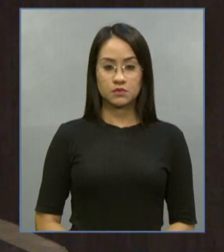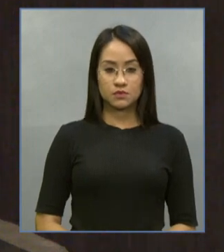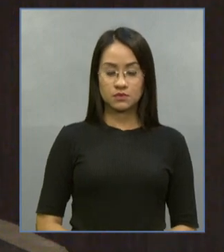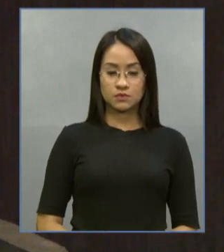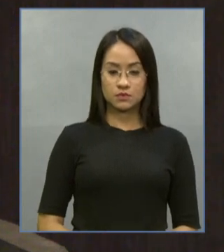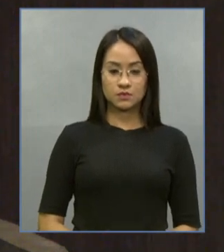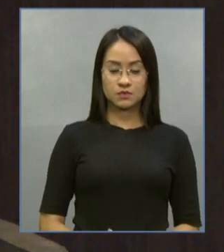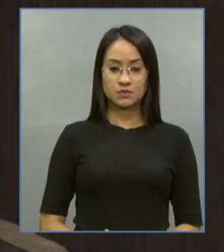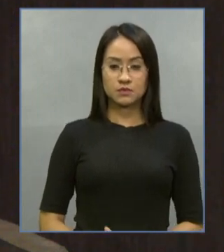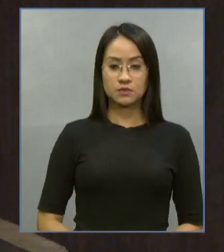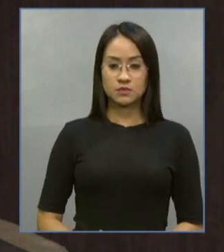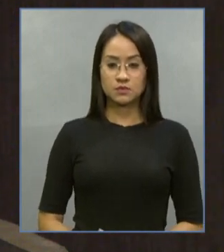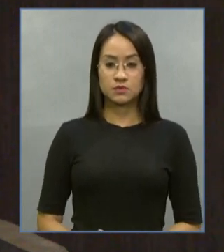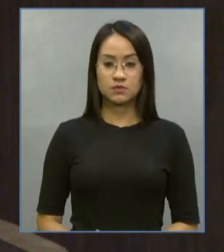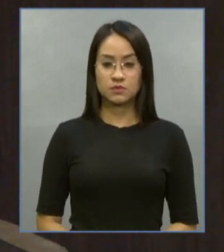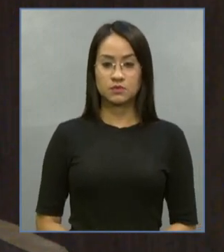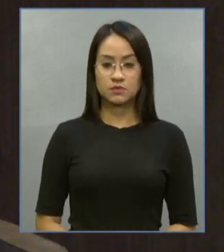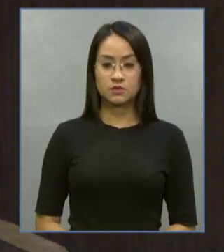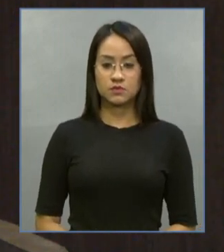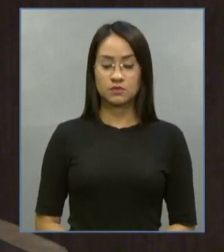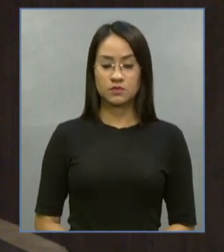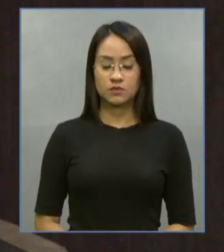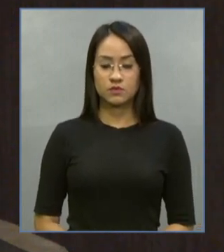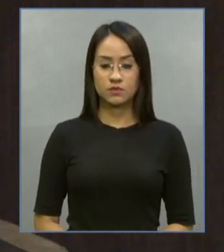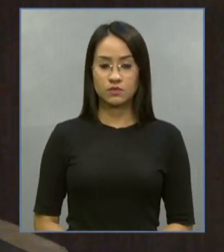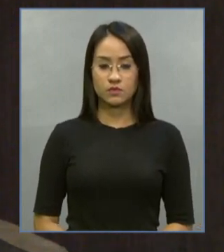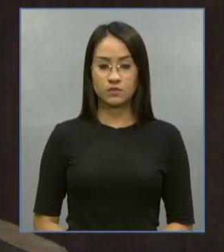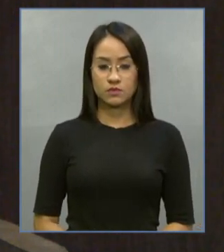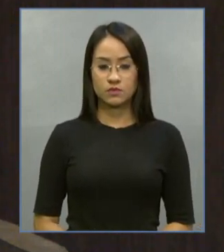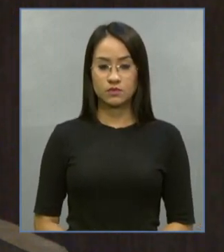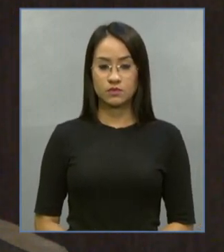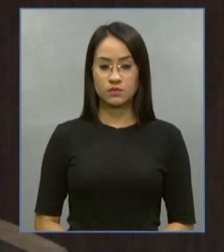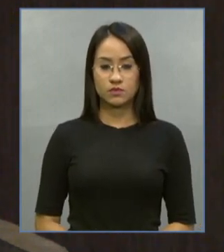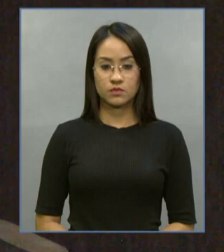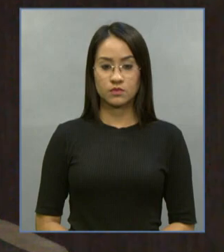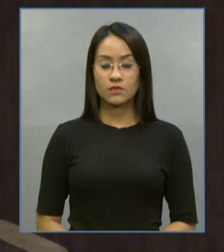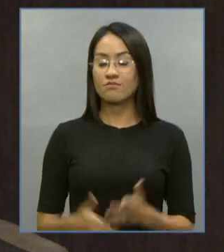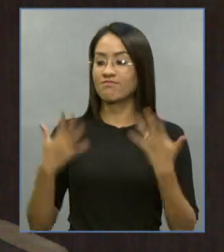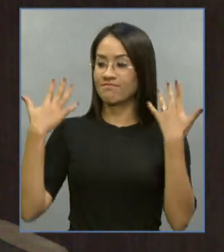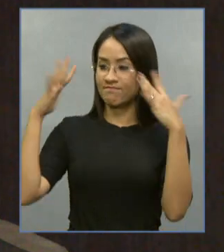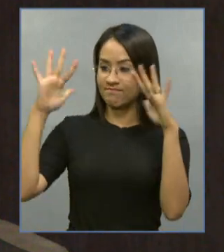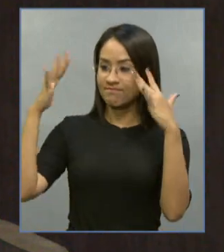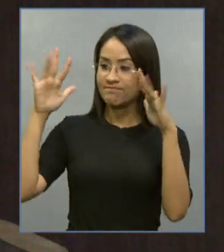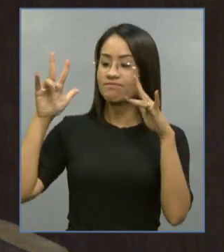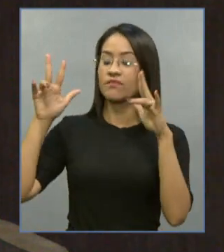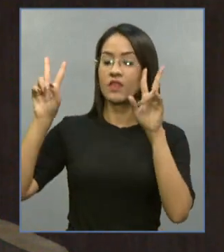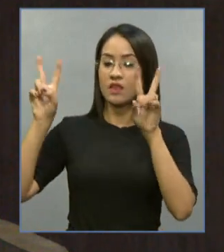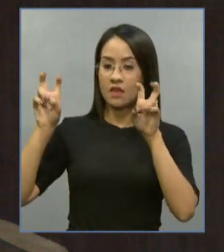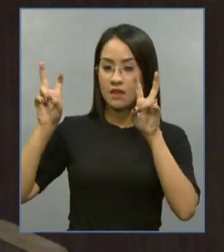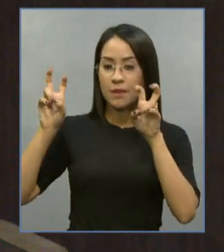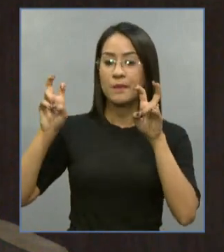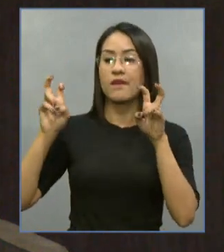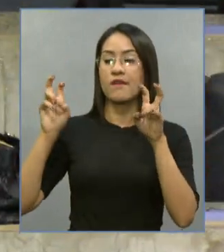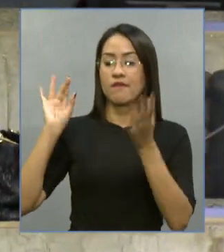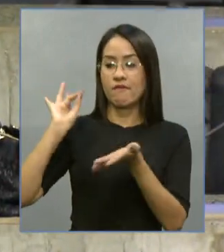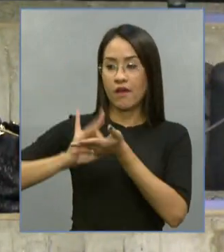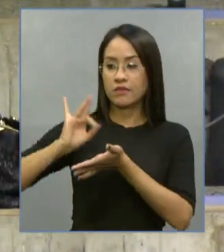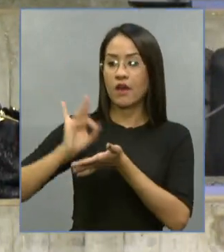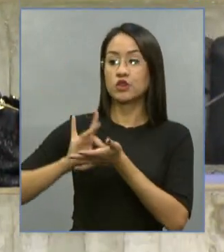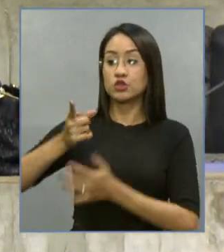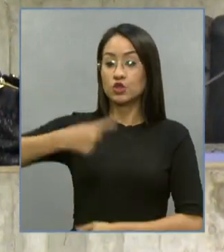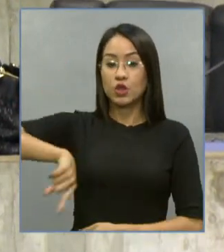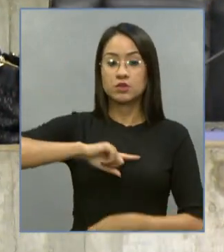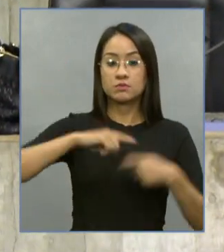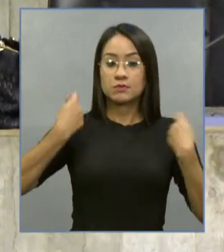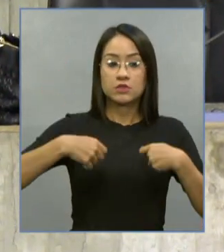me associar a essa cobrança. Nós temos que começar, deputado Renato Rosendo, sugerir, não, exigir da Secretaria de